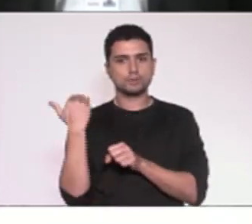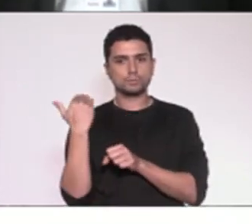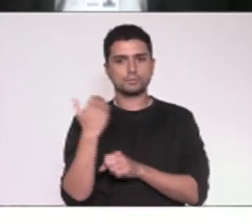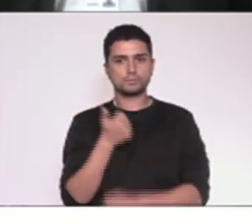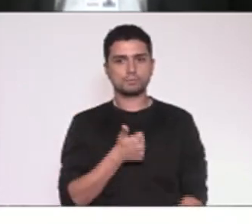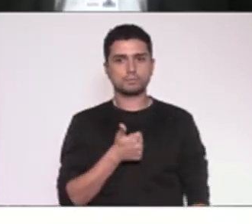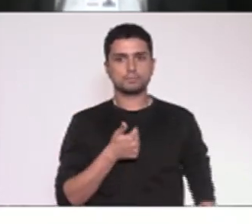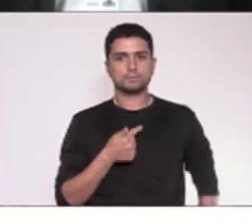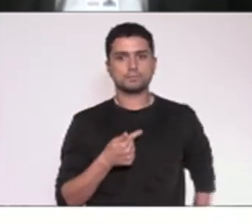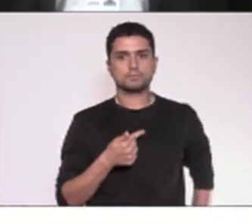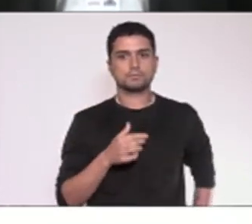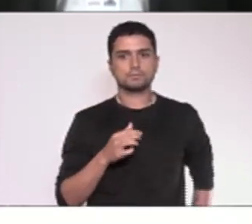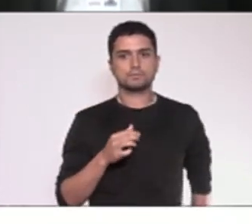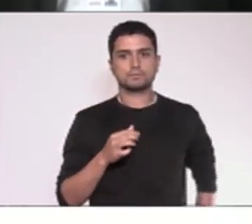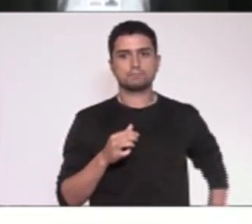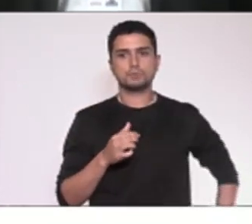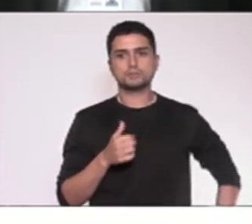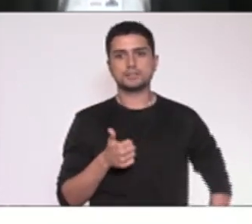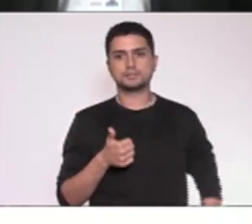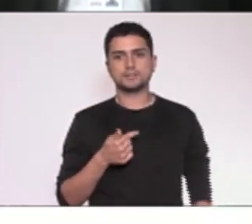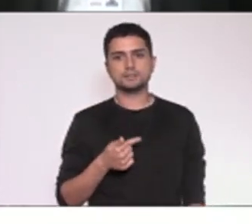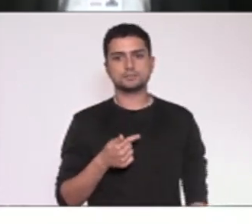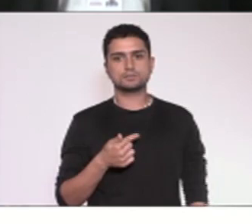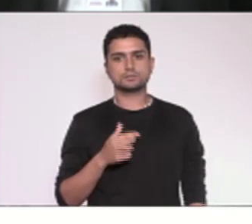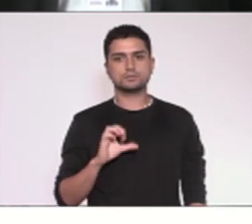1792, em 21 de abril.